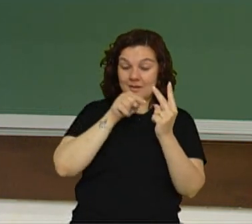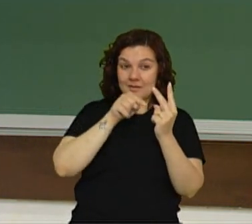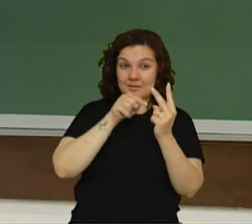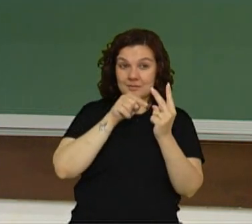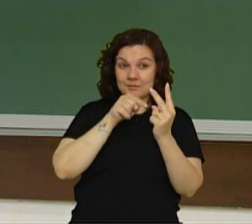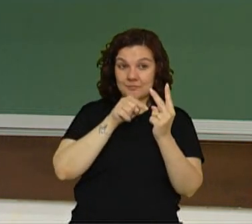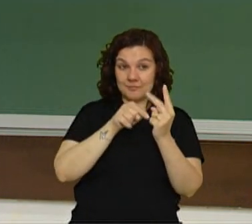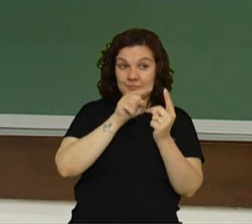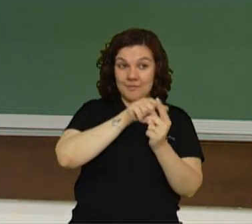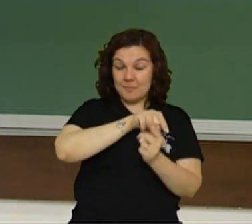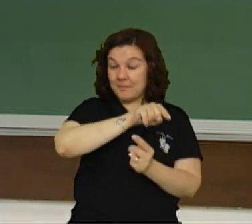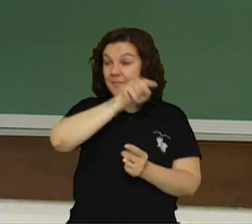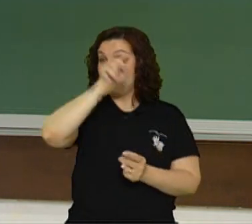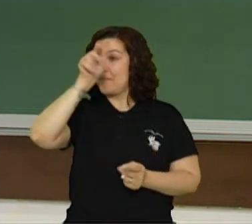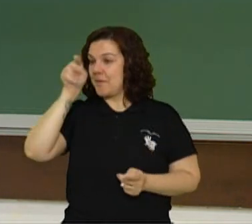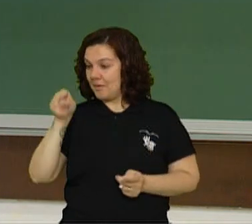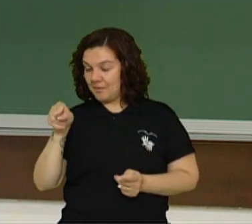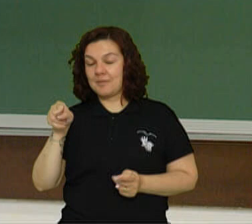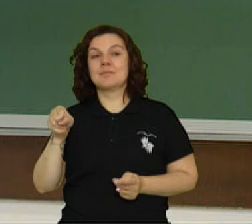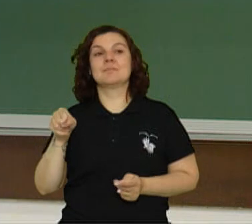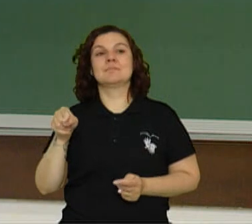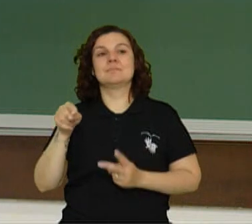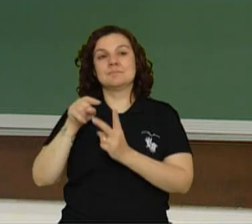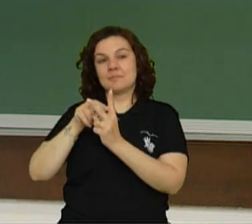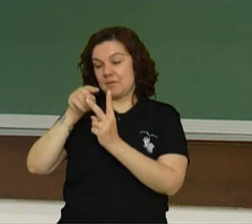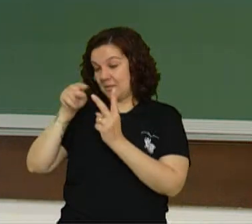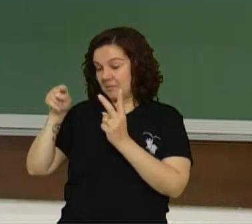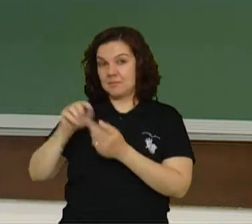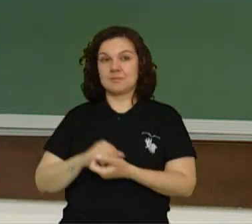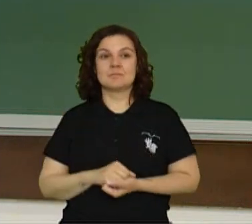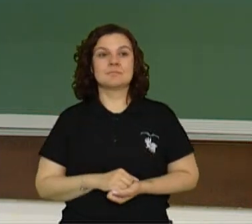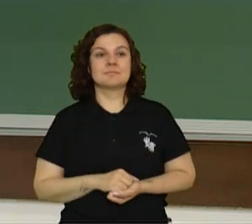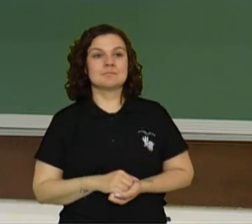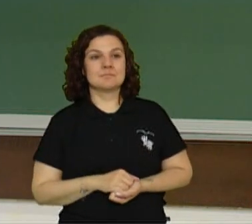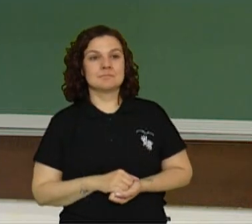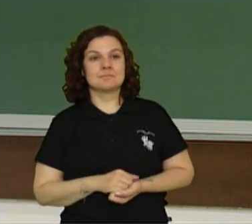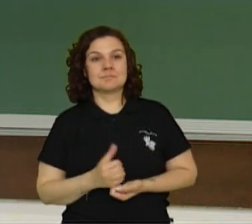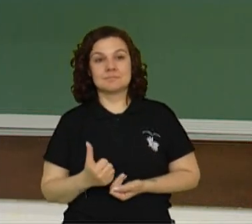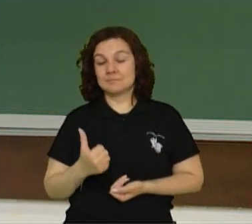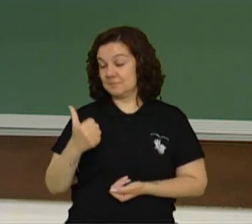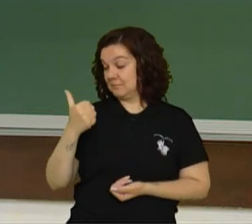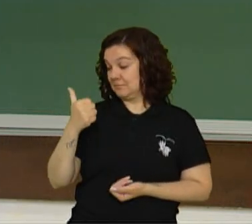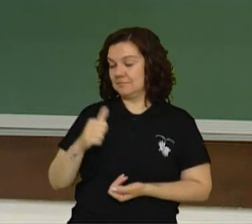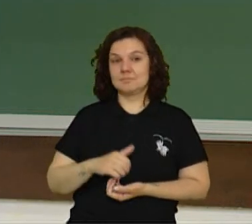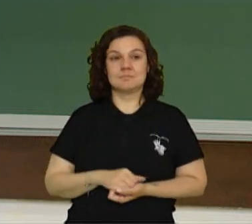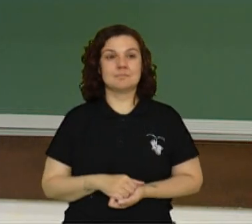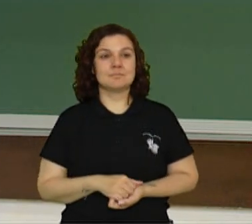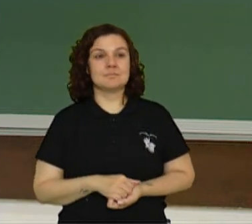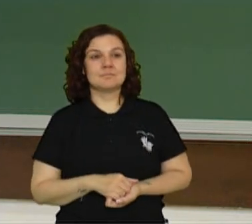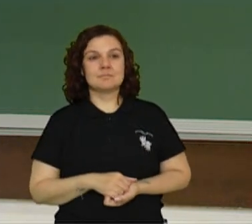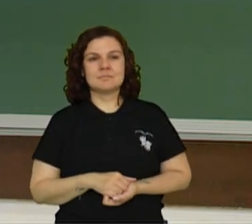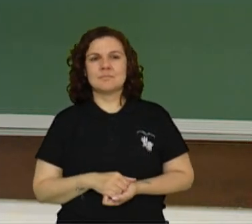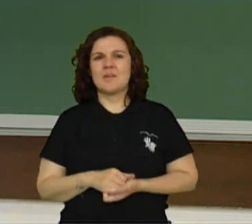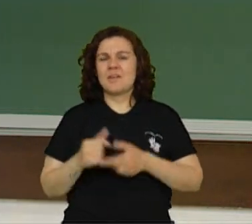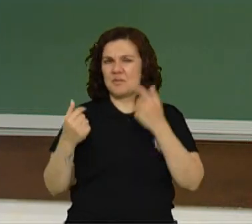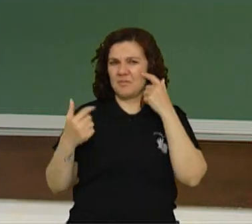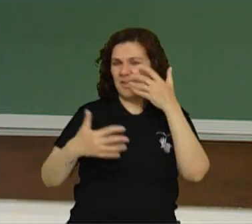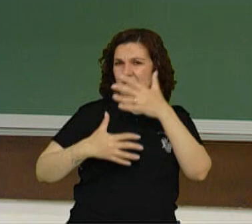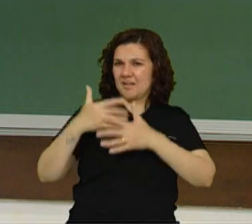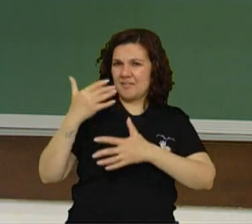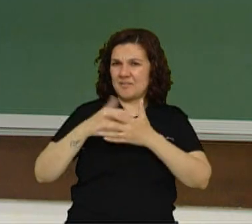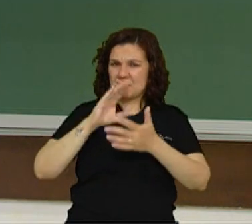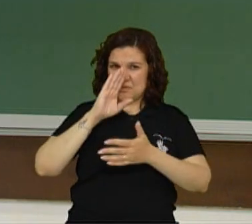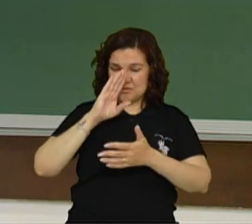potência 2 for passar para o outro lado na operação inversa, ela vai como uma raiz quadrada. E aqui ficou um pouco estranho, ficou